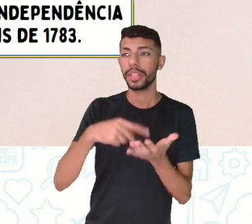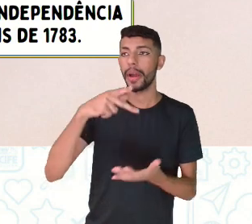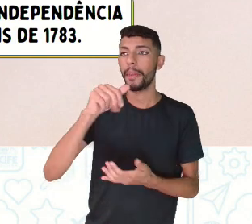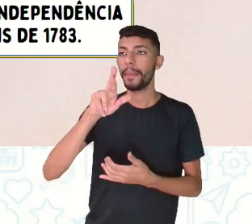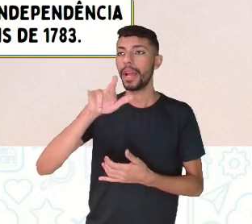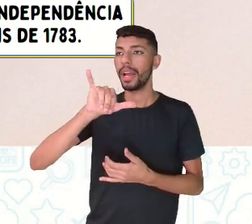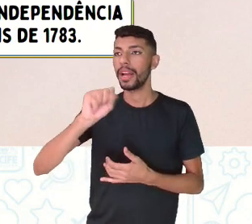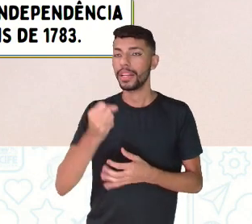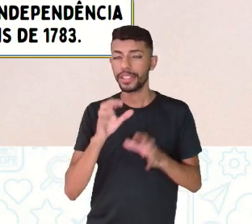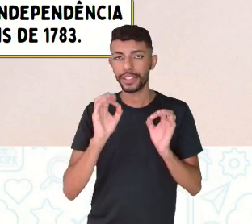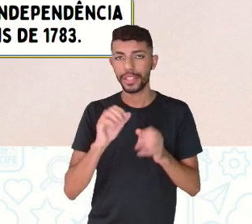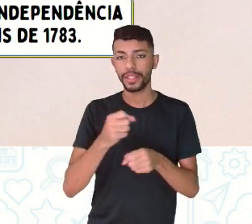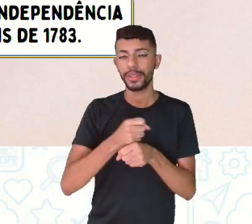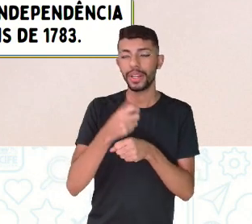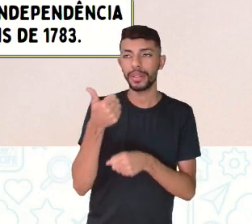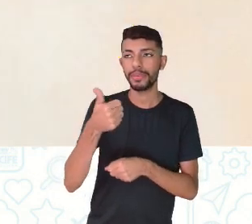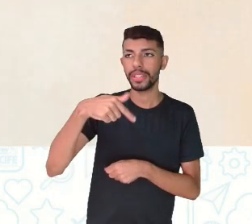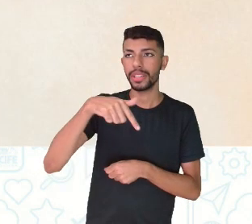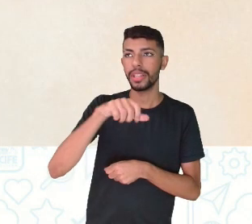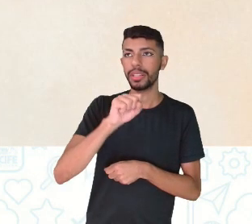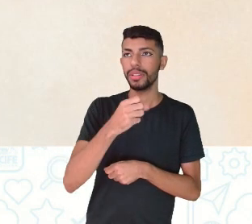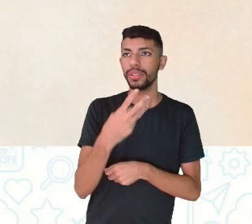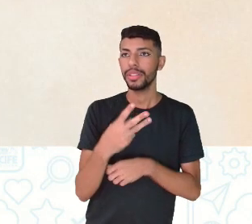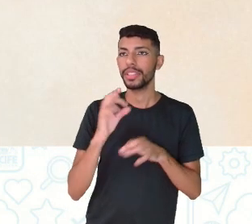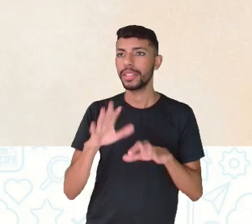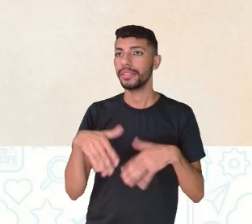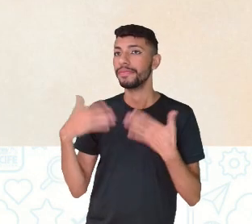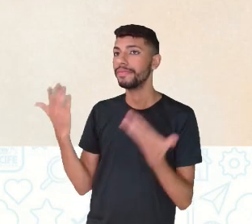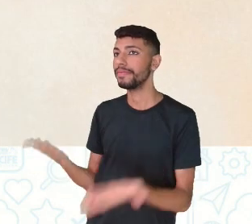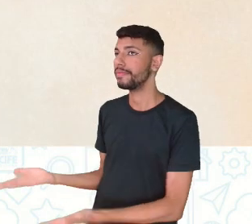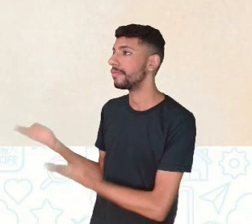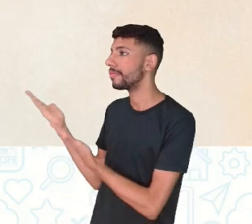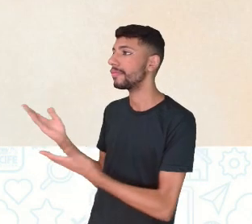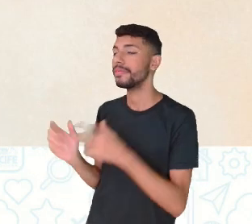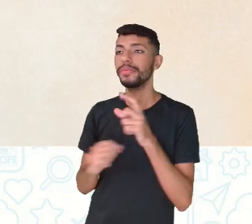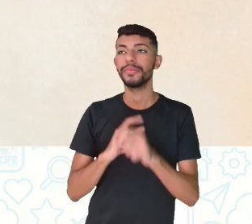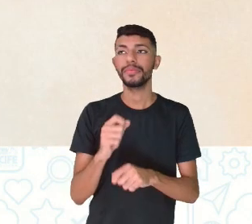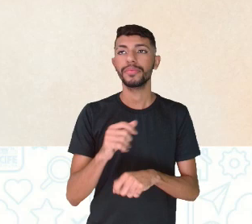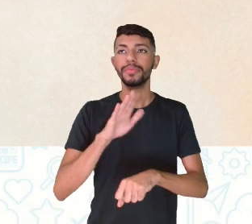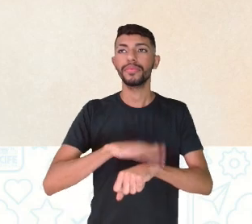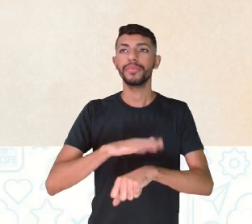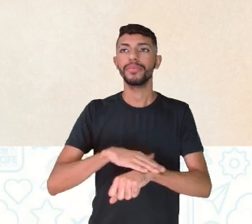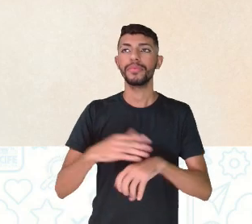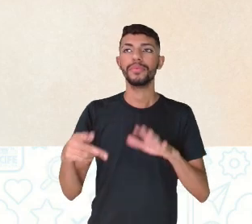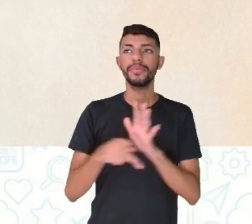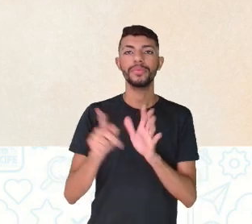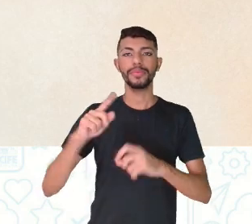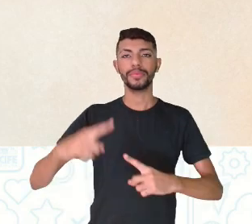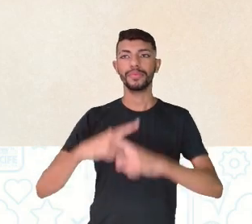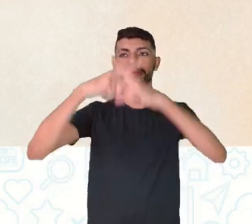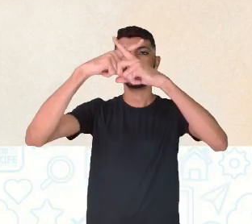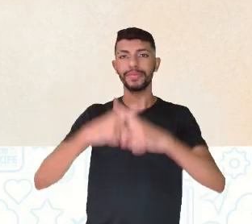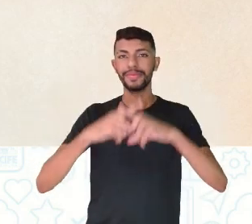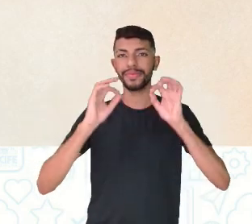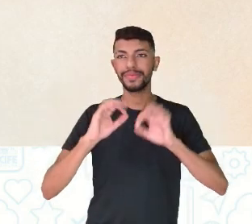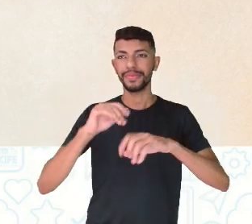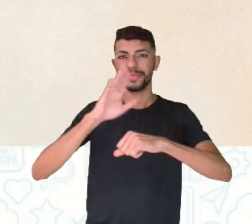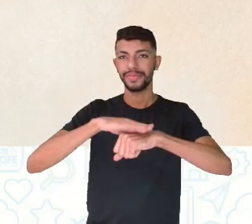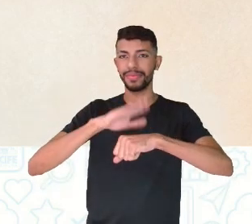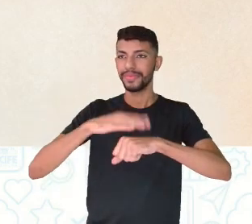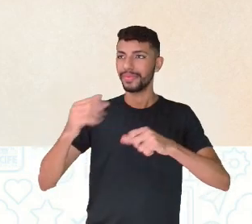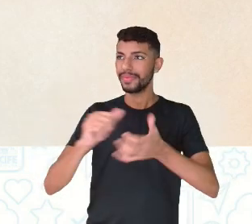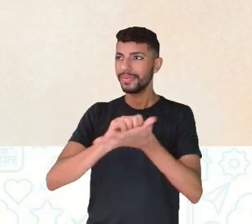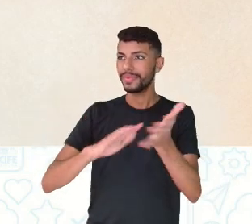Paris, certo? Em 1783. E aí a gente vai para a hora do desafio, né,